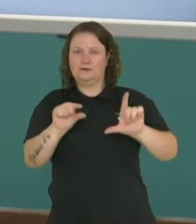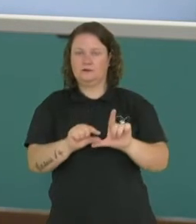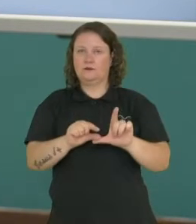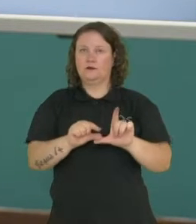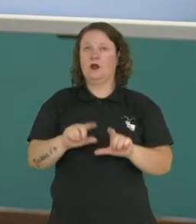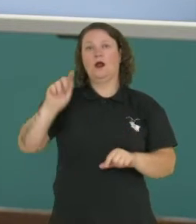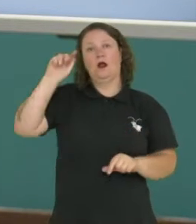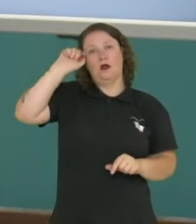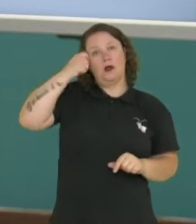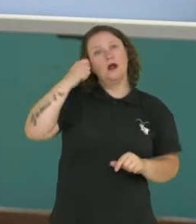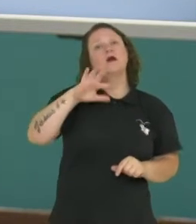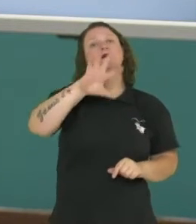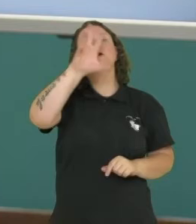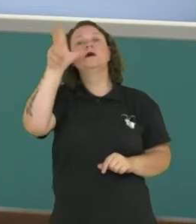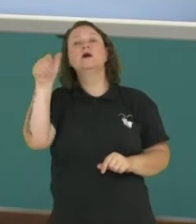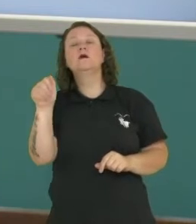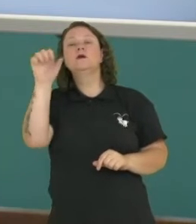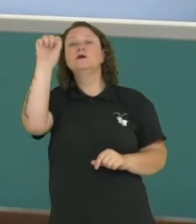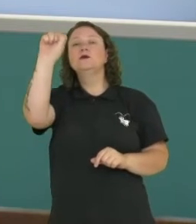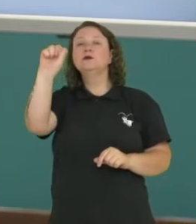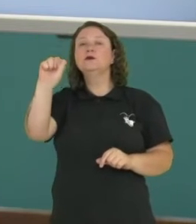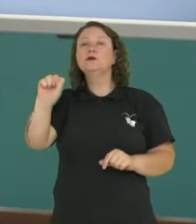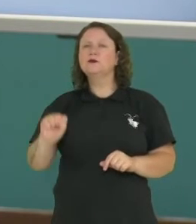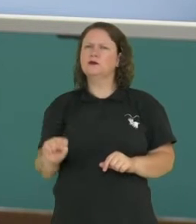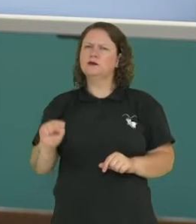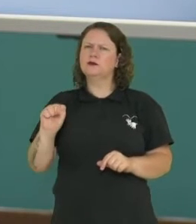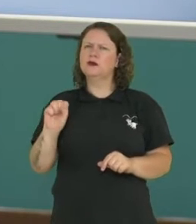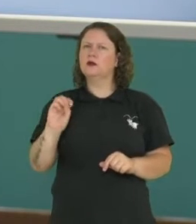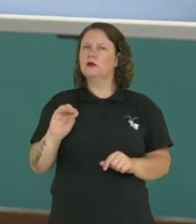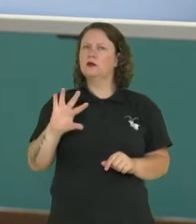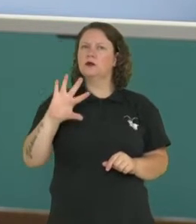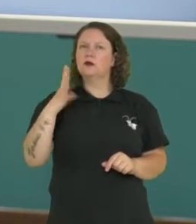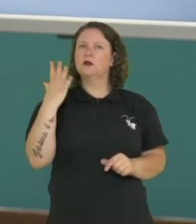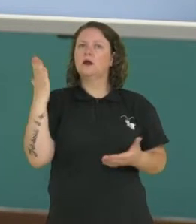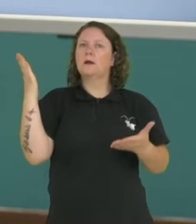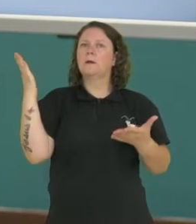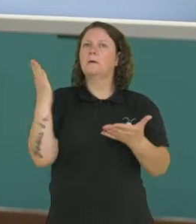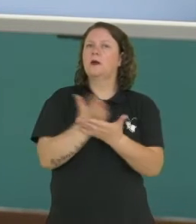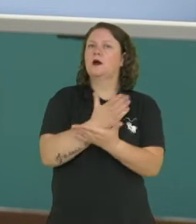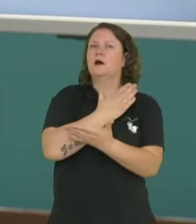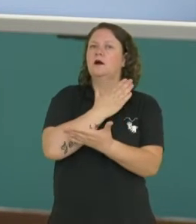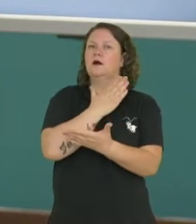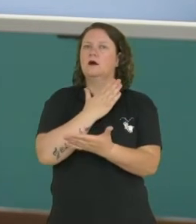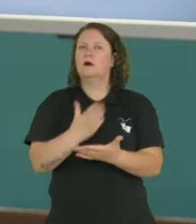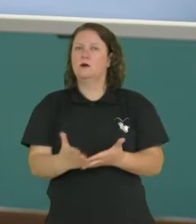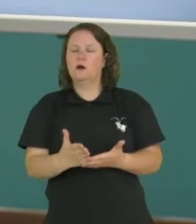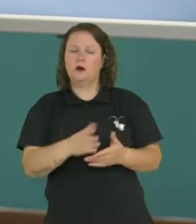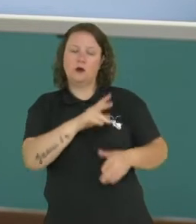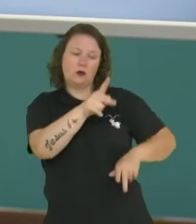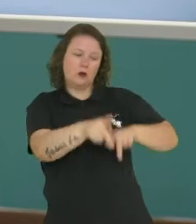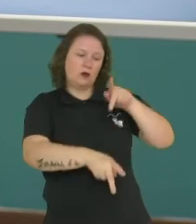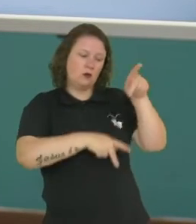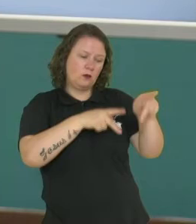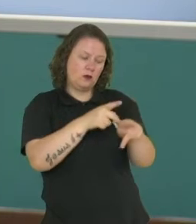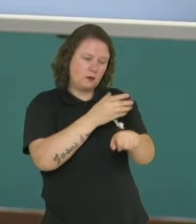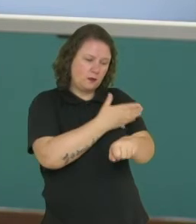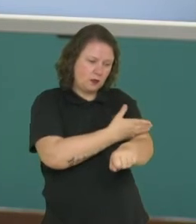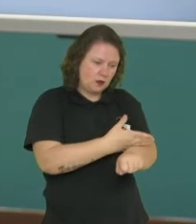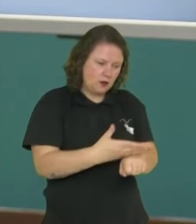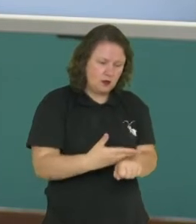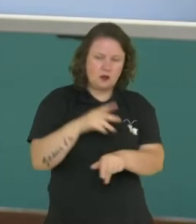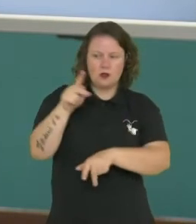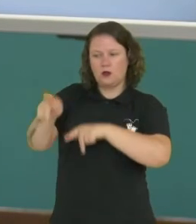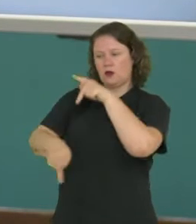Sul, então, ocorreu o apartheid, né, esse regime de separação entre população branca e população negra,